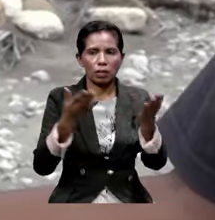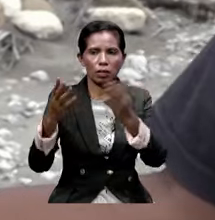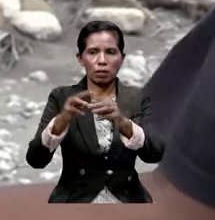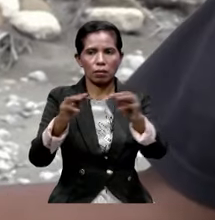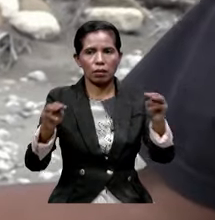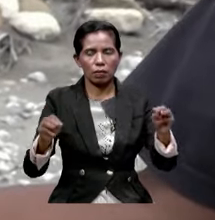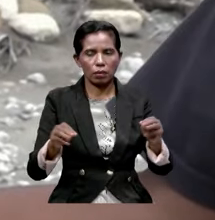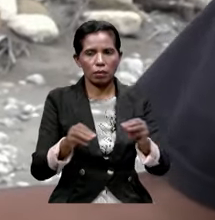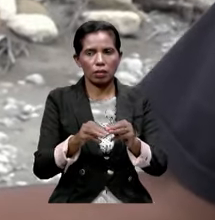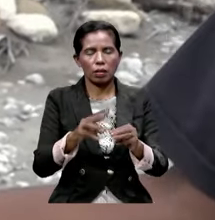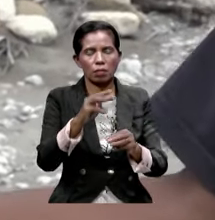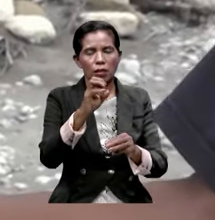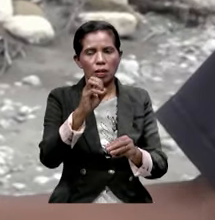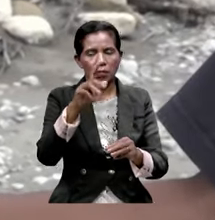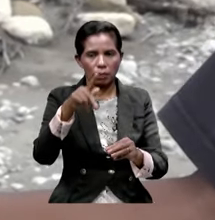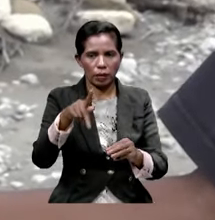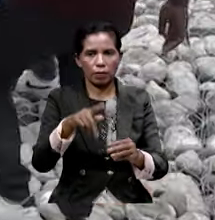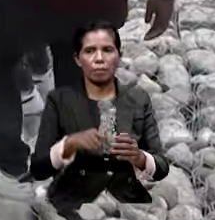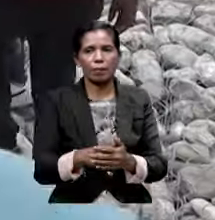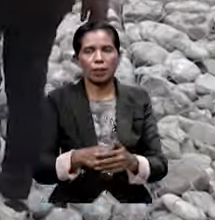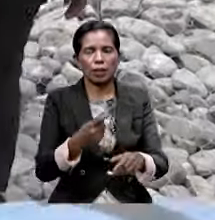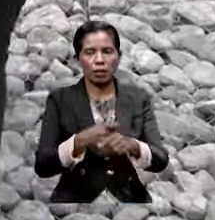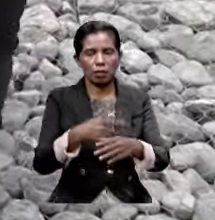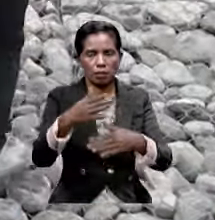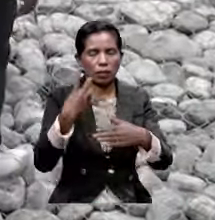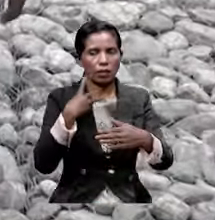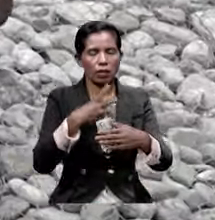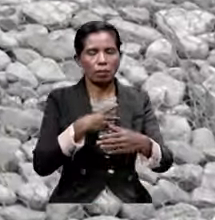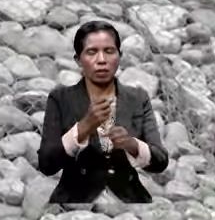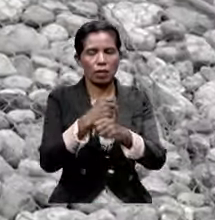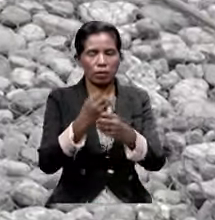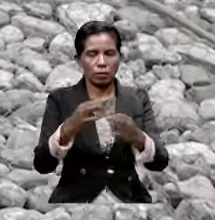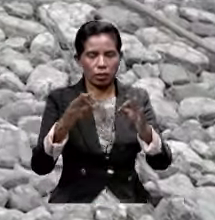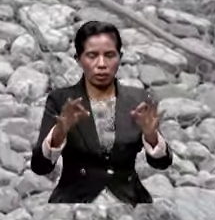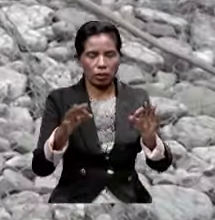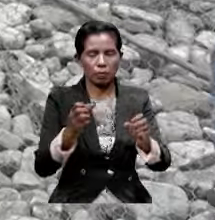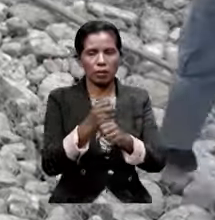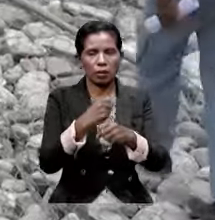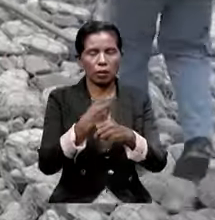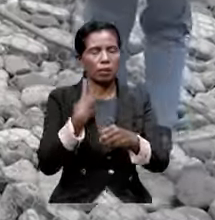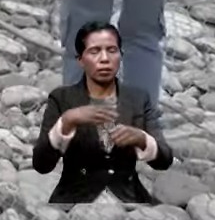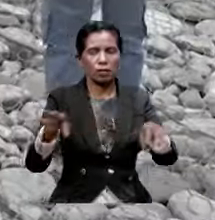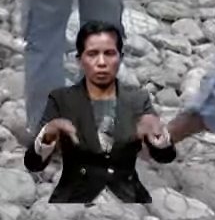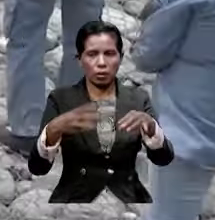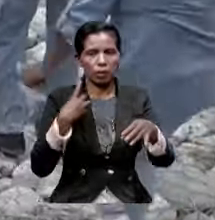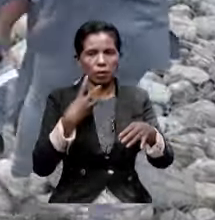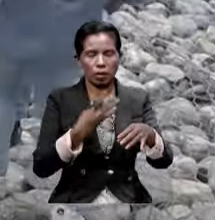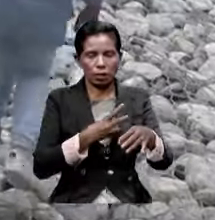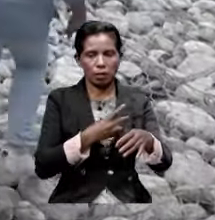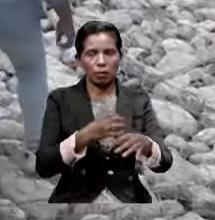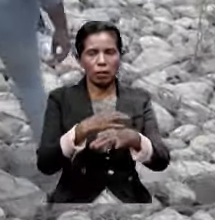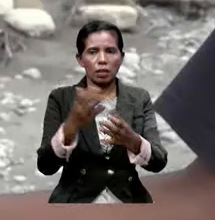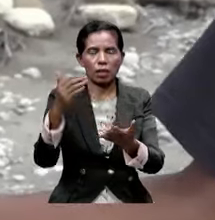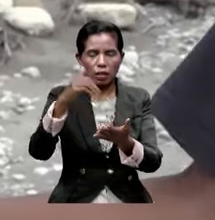município. Obras público Valima e é tempo para que nós a mim finaliza, mola que finaliza meu serviço, a mim se hadia filha